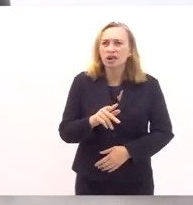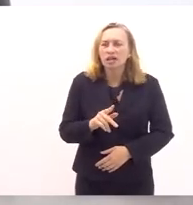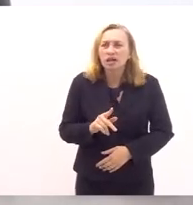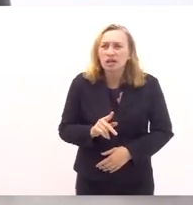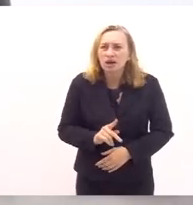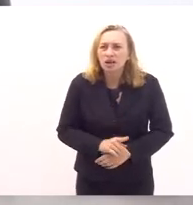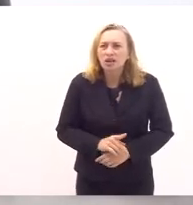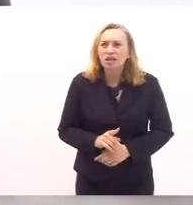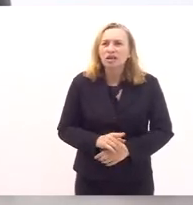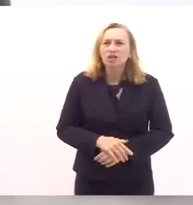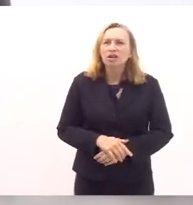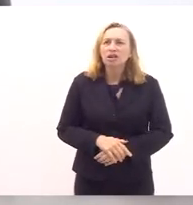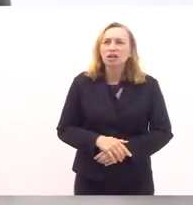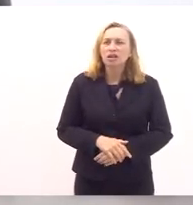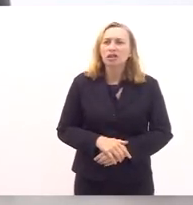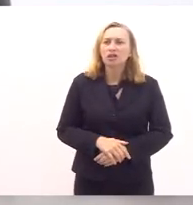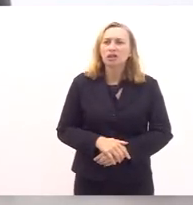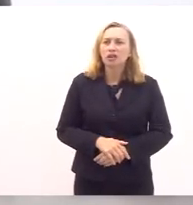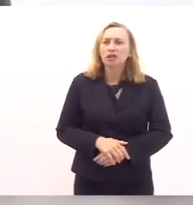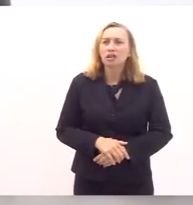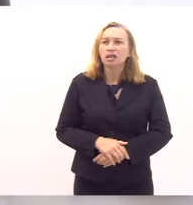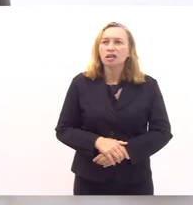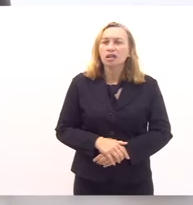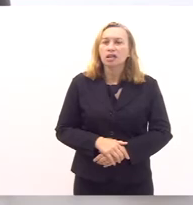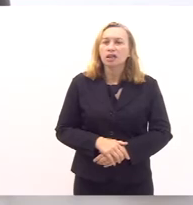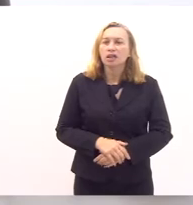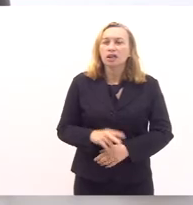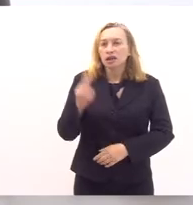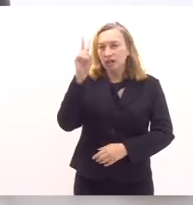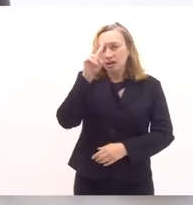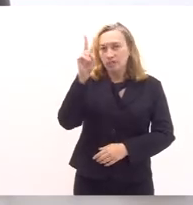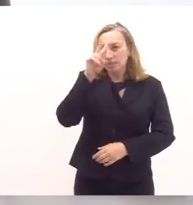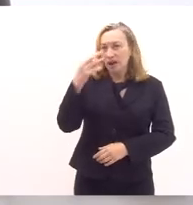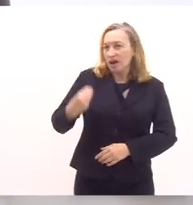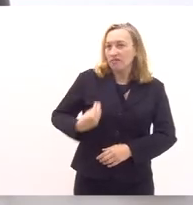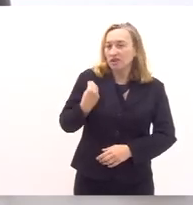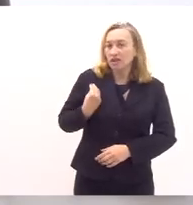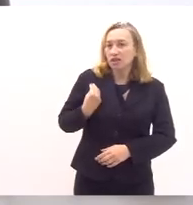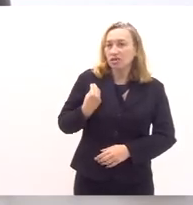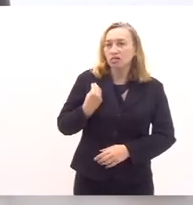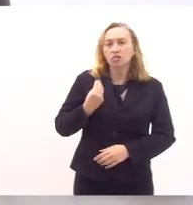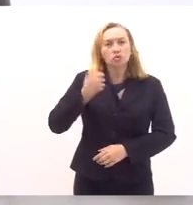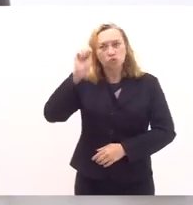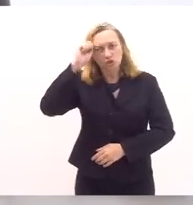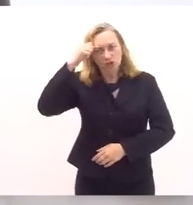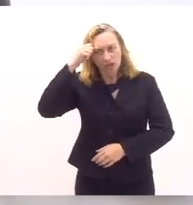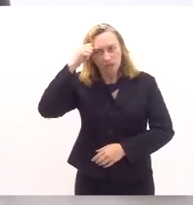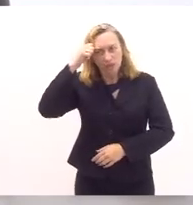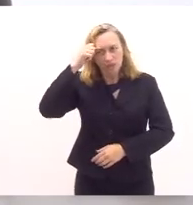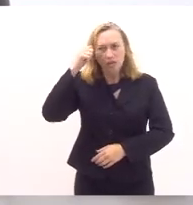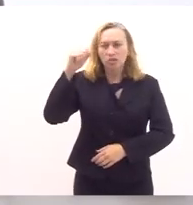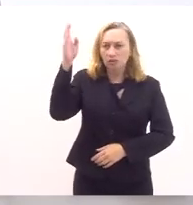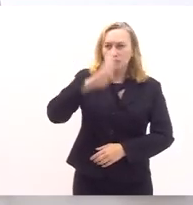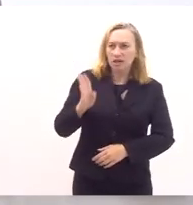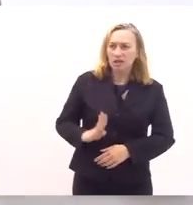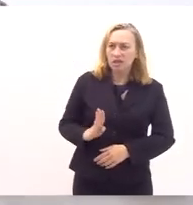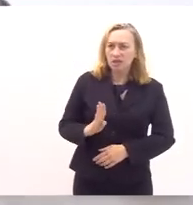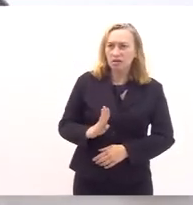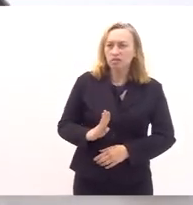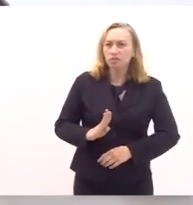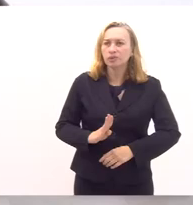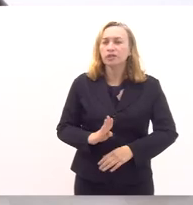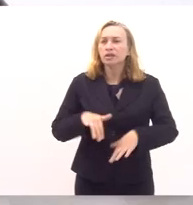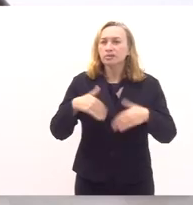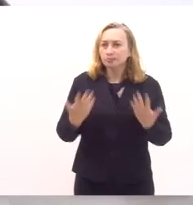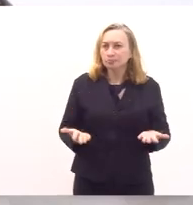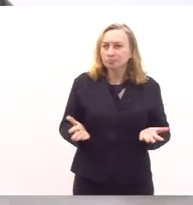temos que fazer, resgatar a vida dos negros nesse Brasil. Dia 13 agora. Então, Mônica, como você é